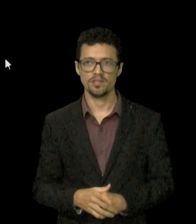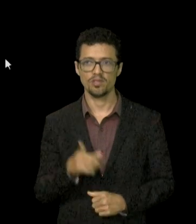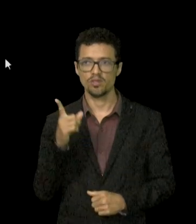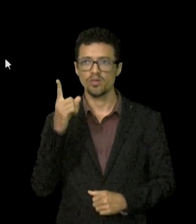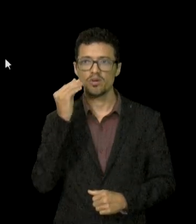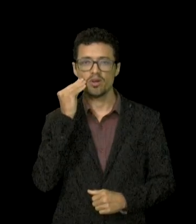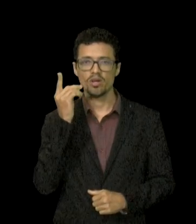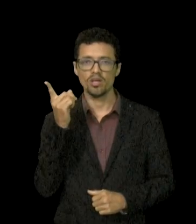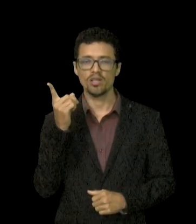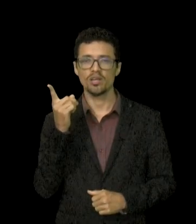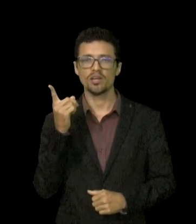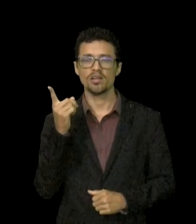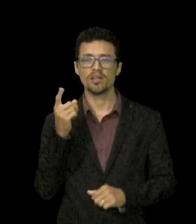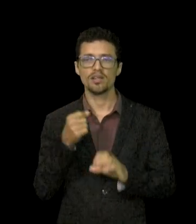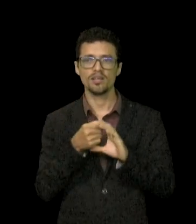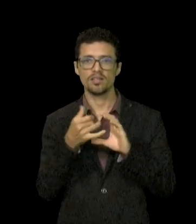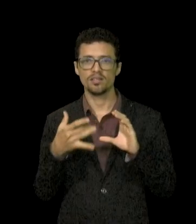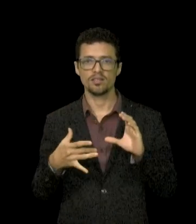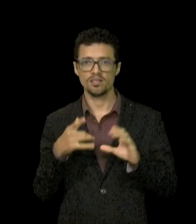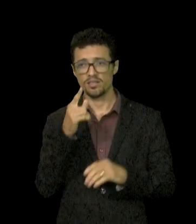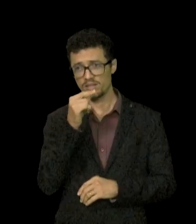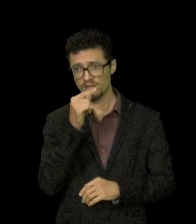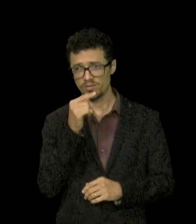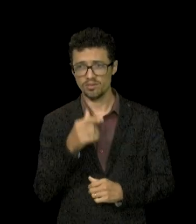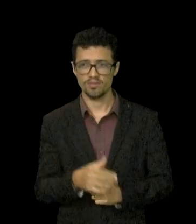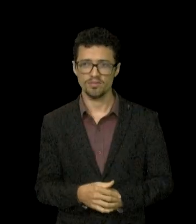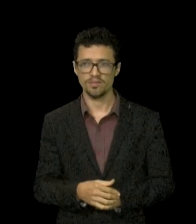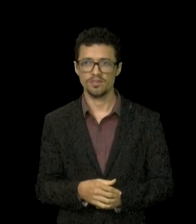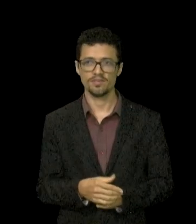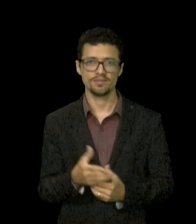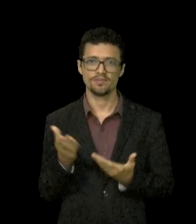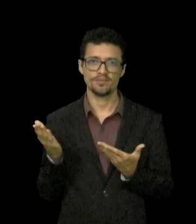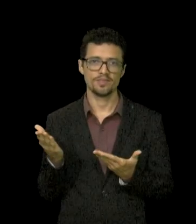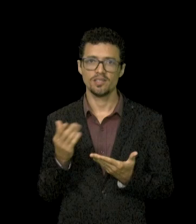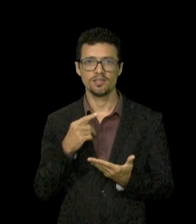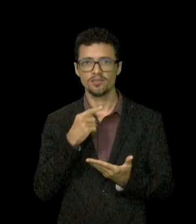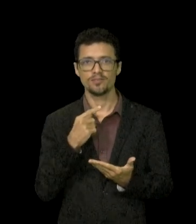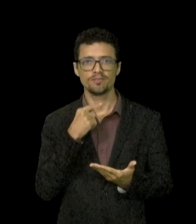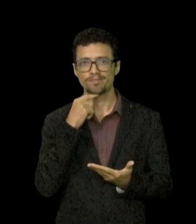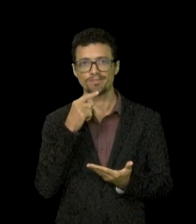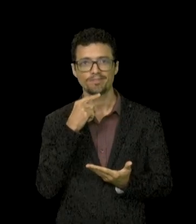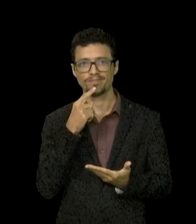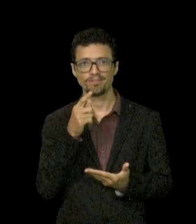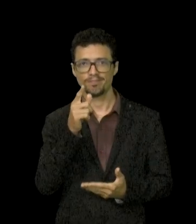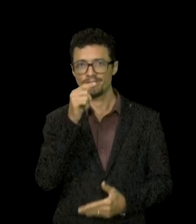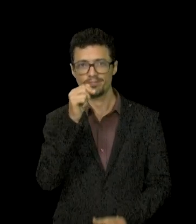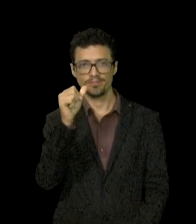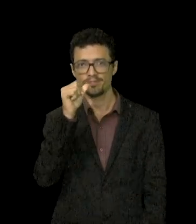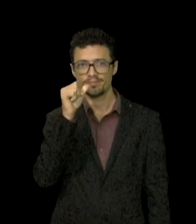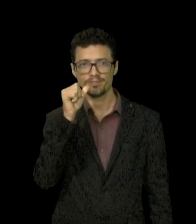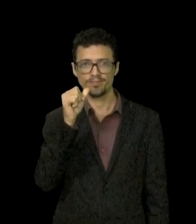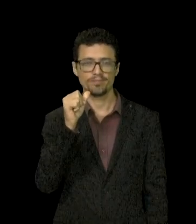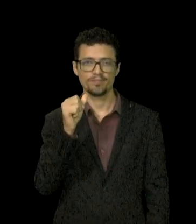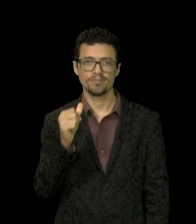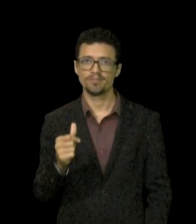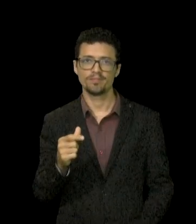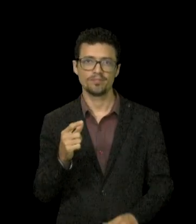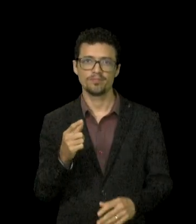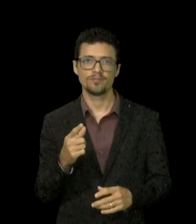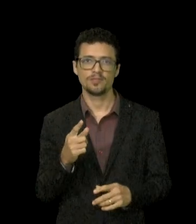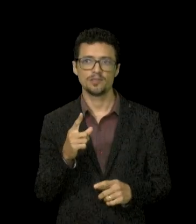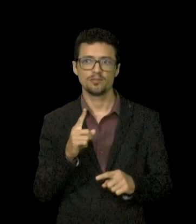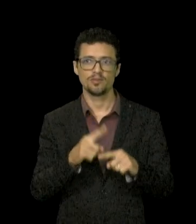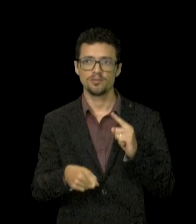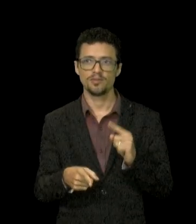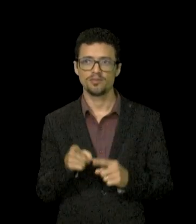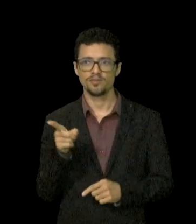essas características. É uma água que é, obviamente, imprópria para consumo. Está parecendo champanhe,